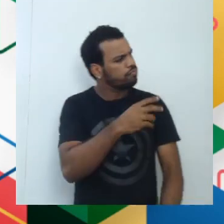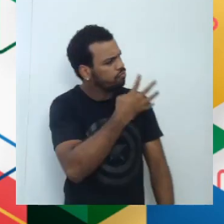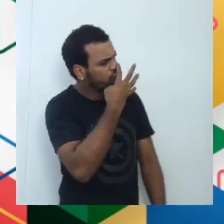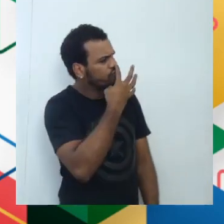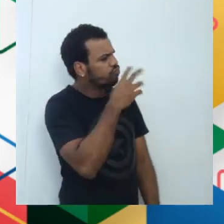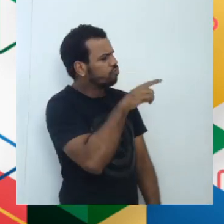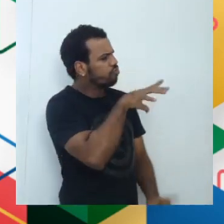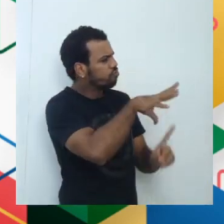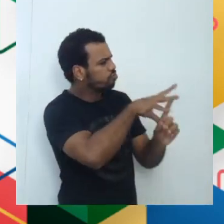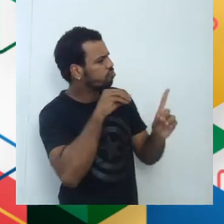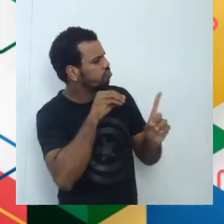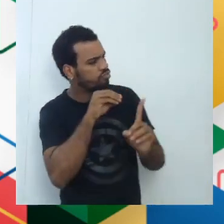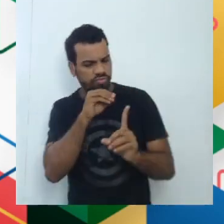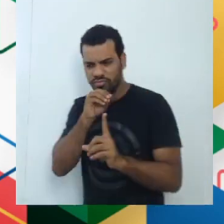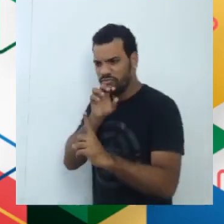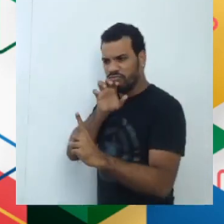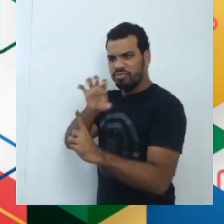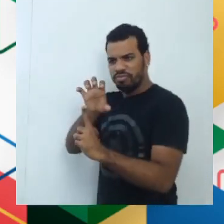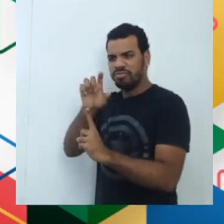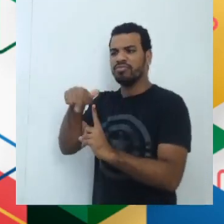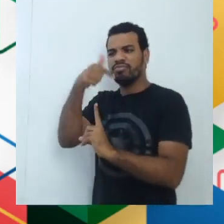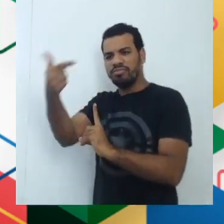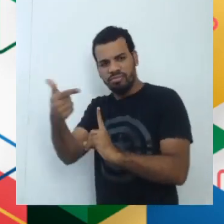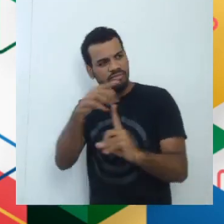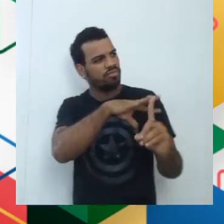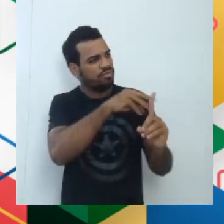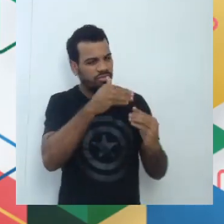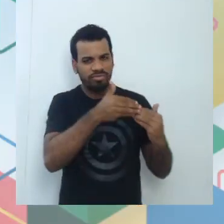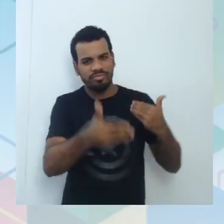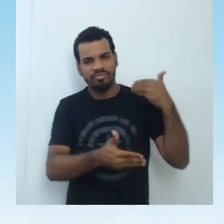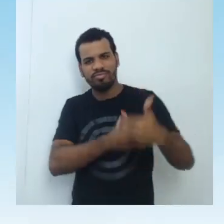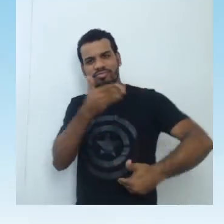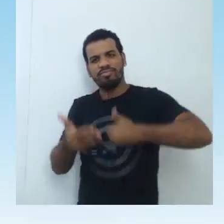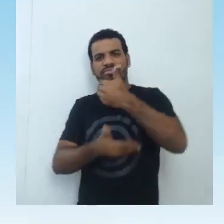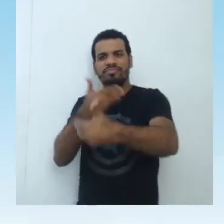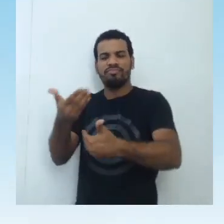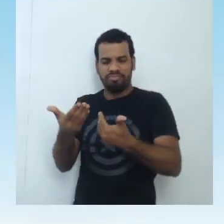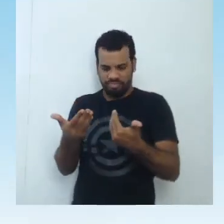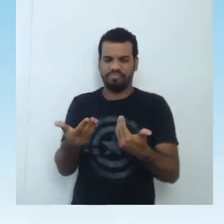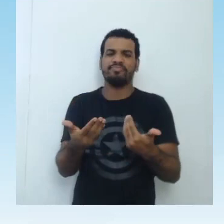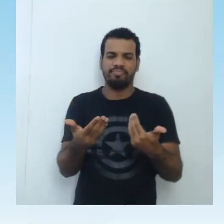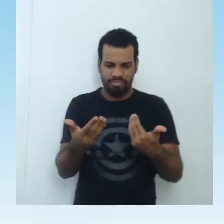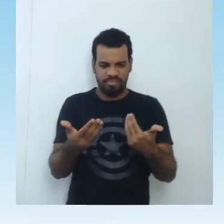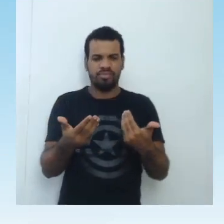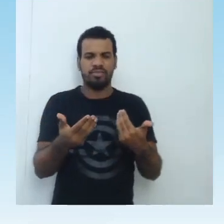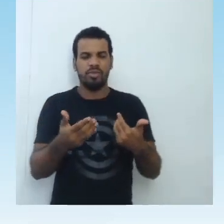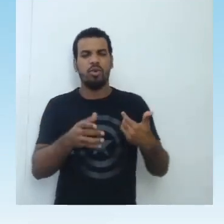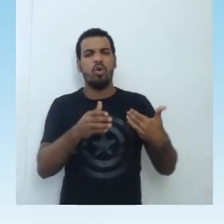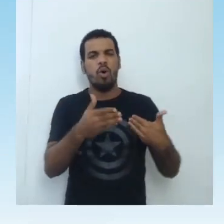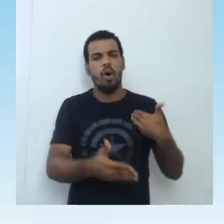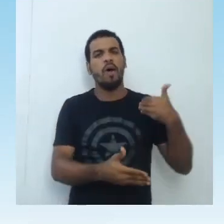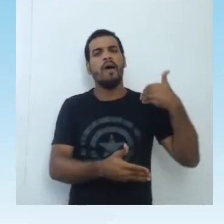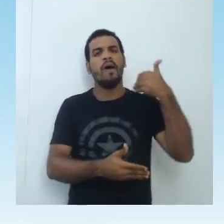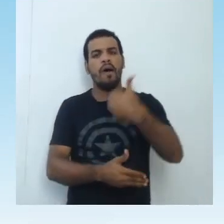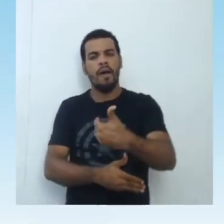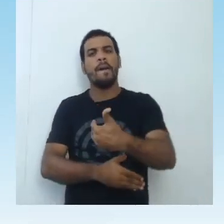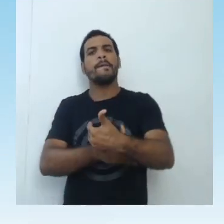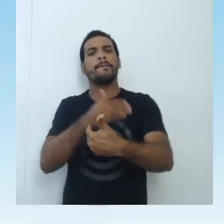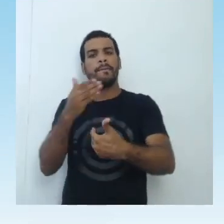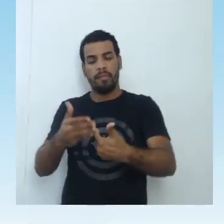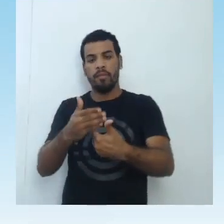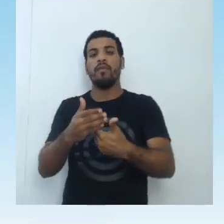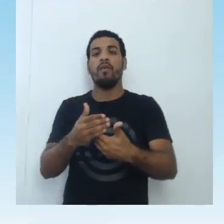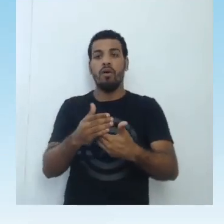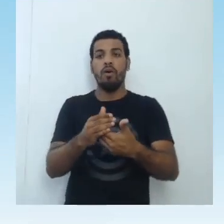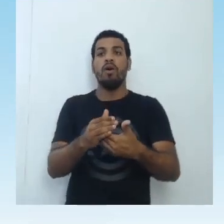Então o ser humano, ele se comporta de uma determinada maneira, isso vai orientar o comportamento de outra pessoa, que vai